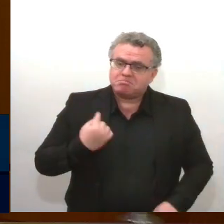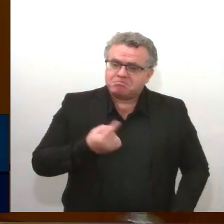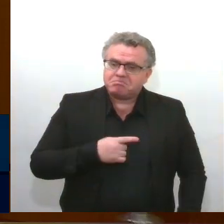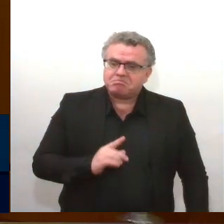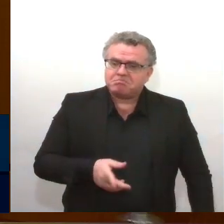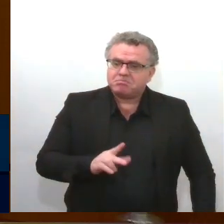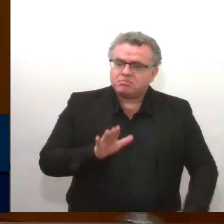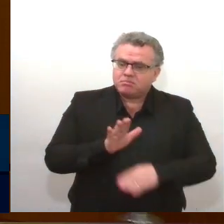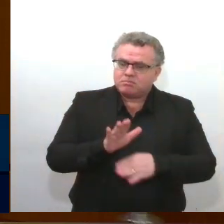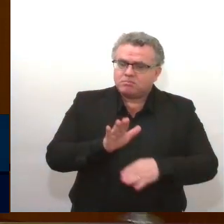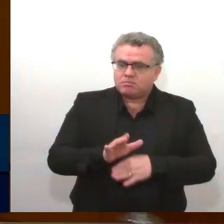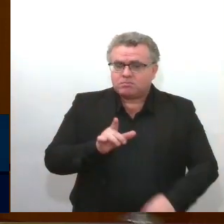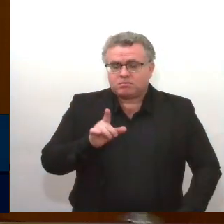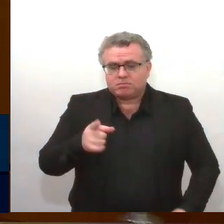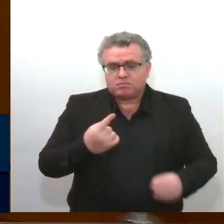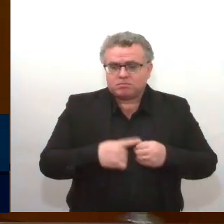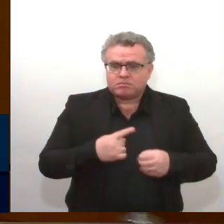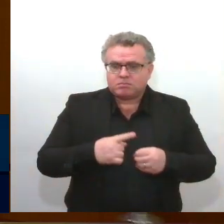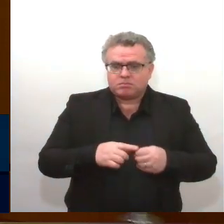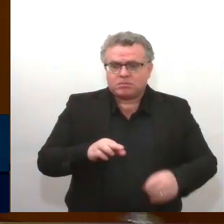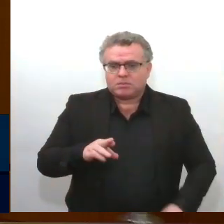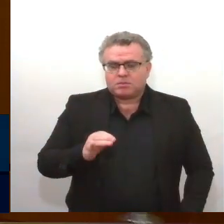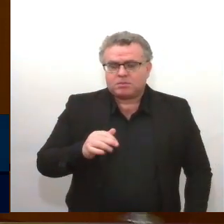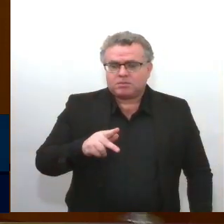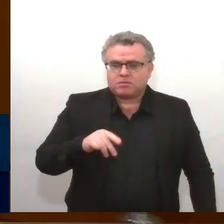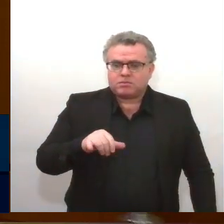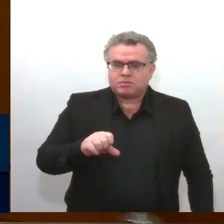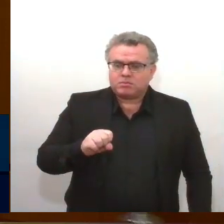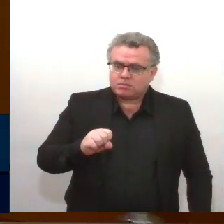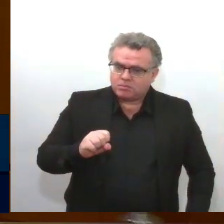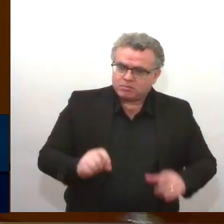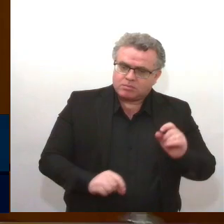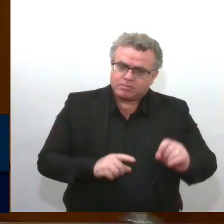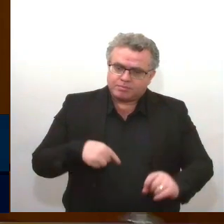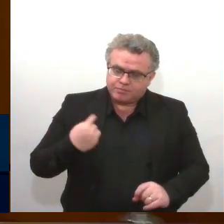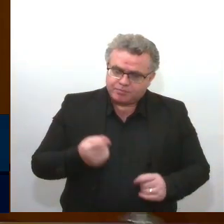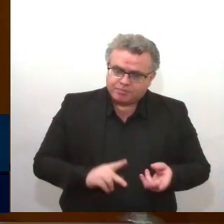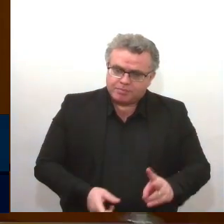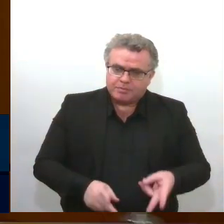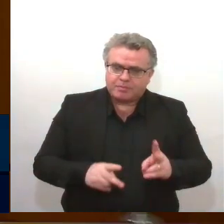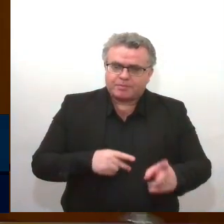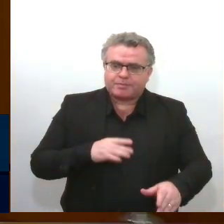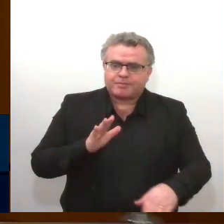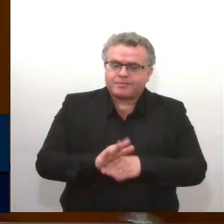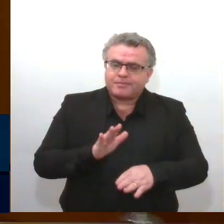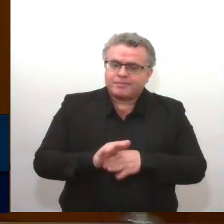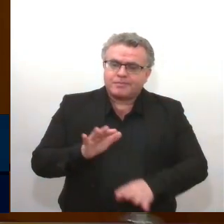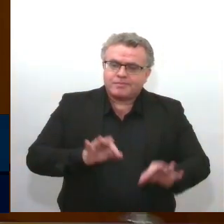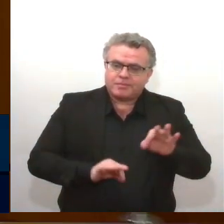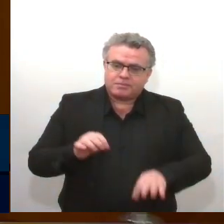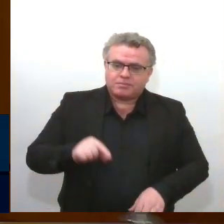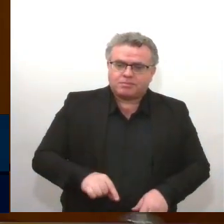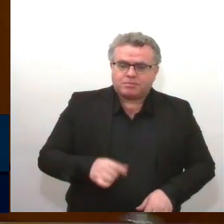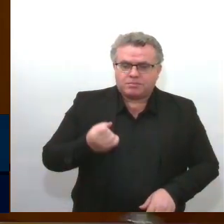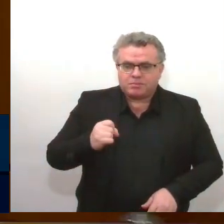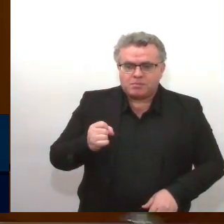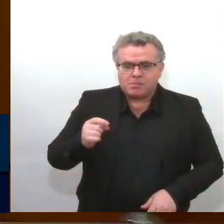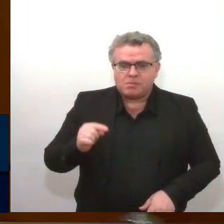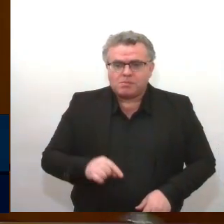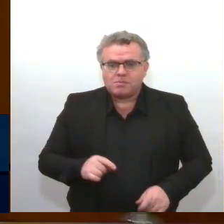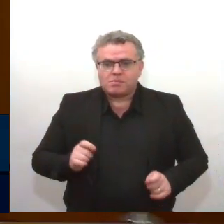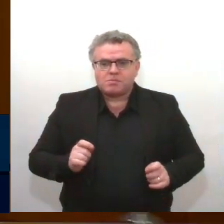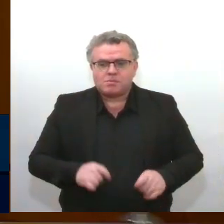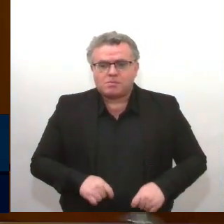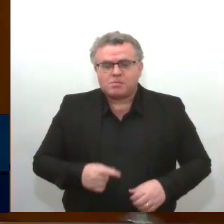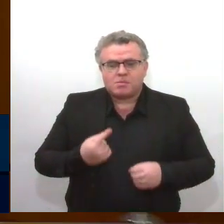da Assembleia Legislativa vamos continuar ajudando o estado de Sergipe não é à toa que Ribeirópolis sempre é o município que a gente destina o